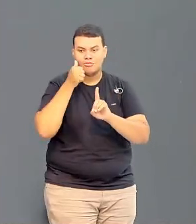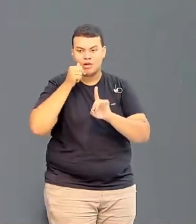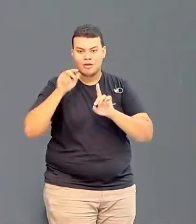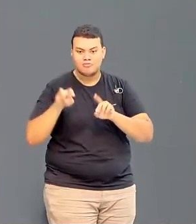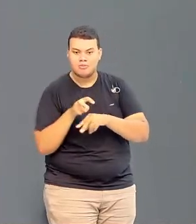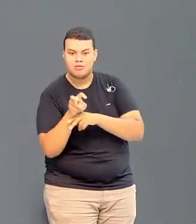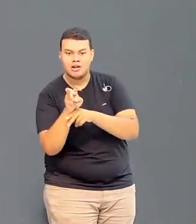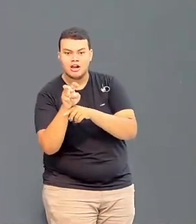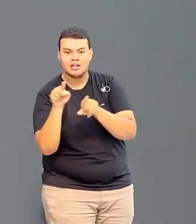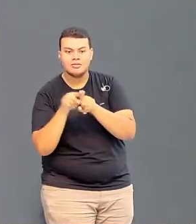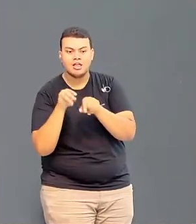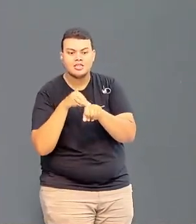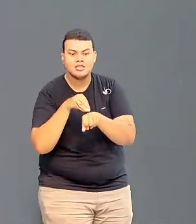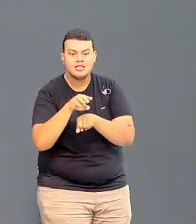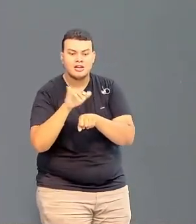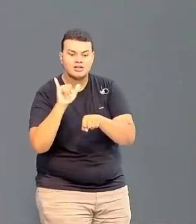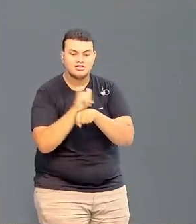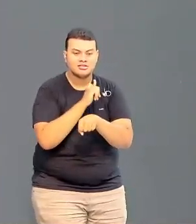Um outro argumento.